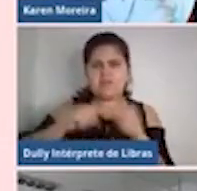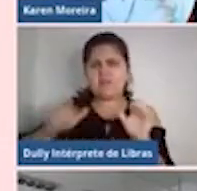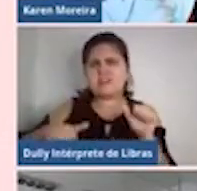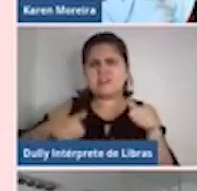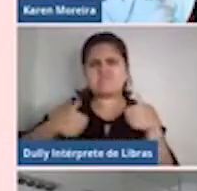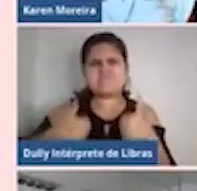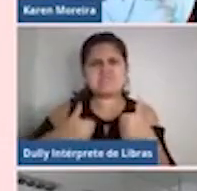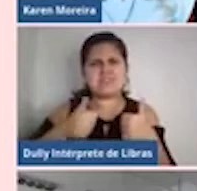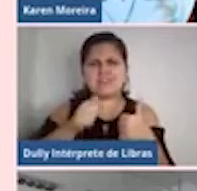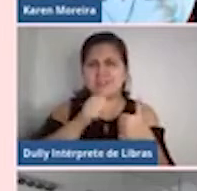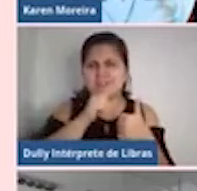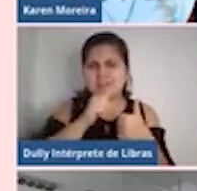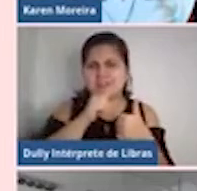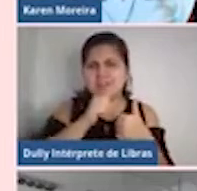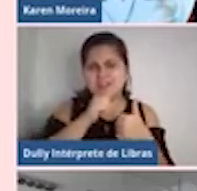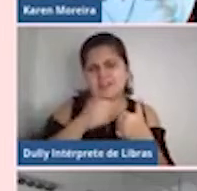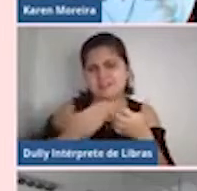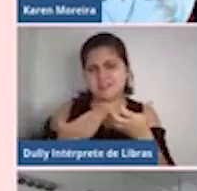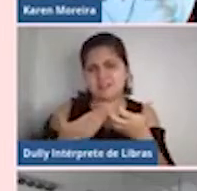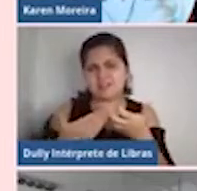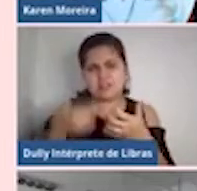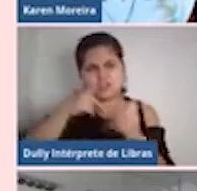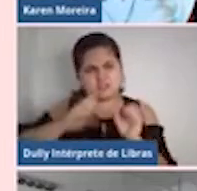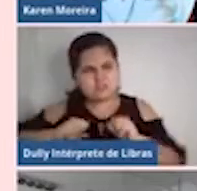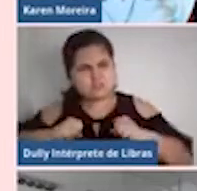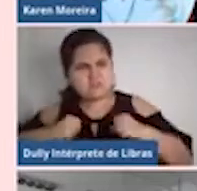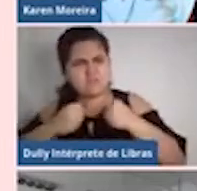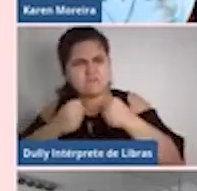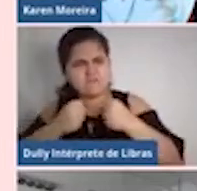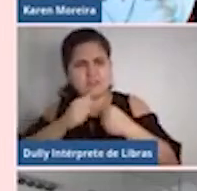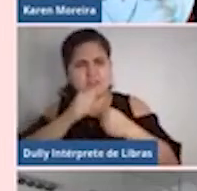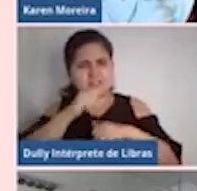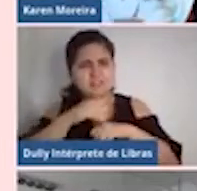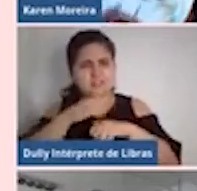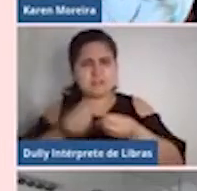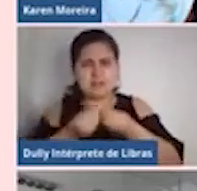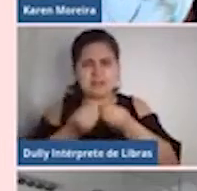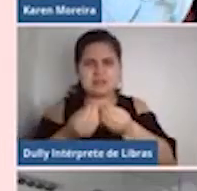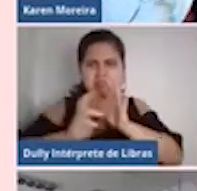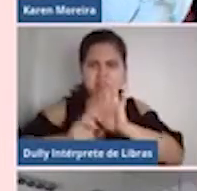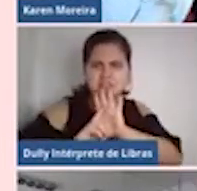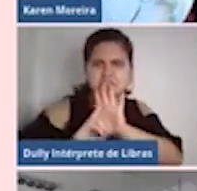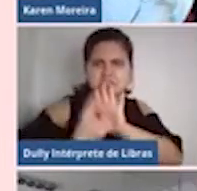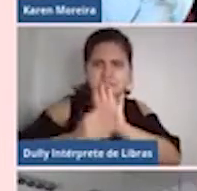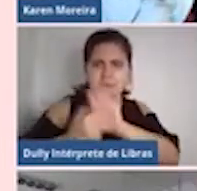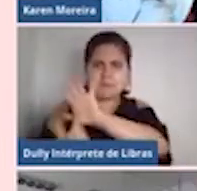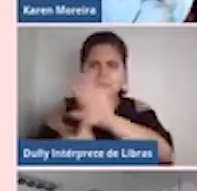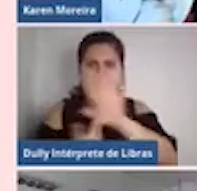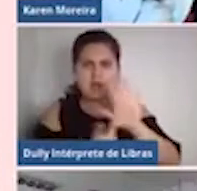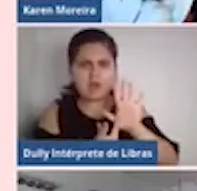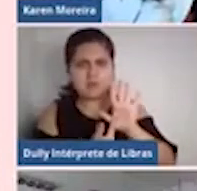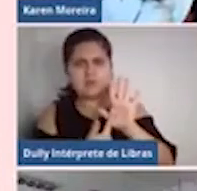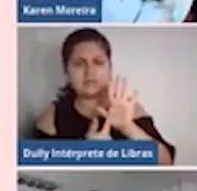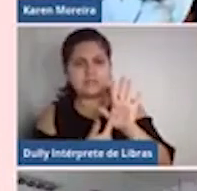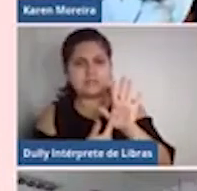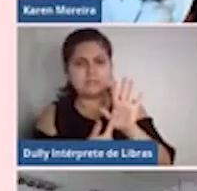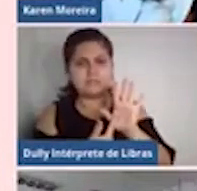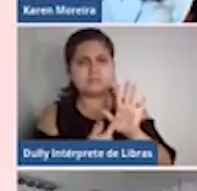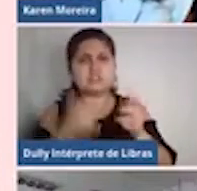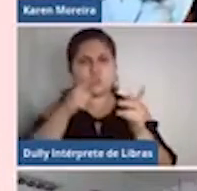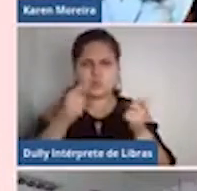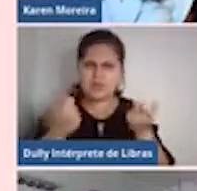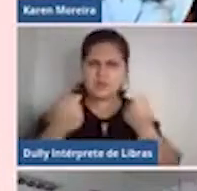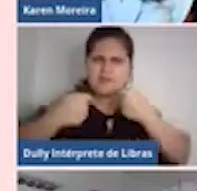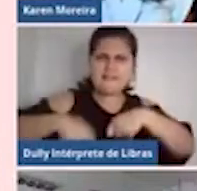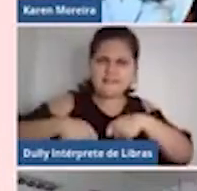teu trabalho. Tu ainda volta, tu te empenha ainda mais para trazer resultado, para mostrar que tu é